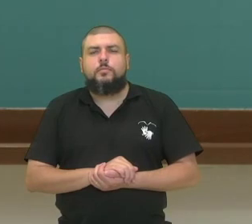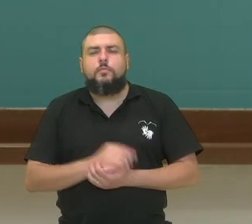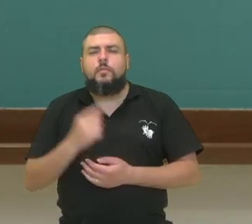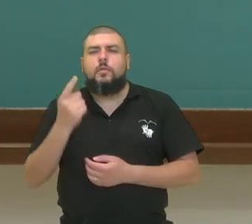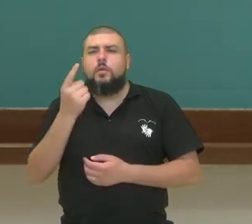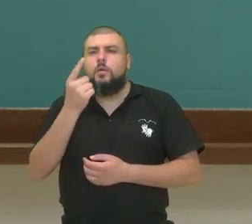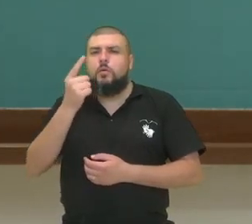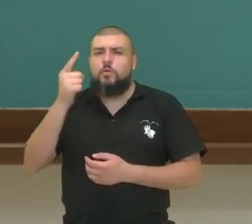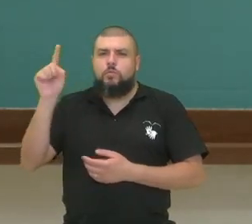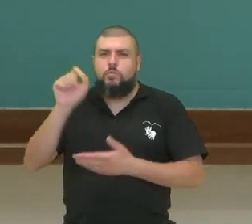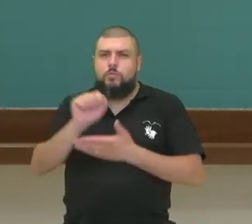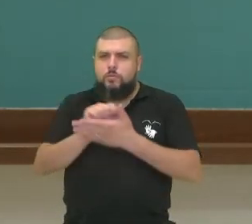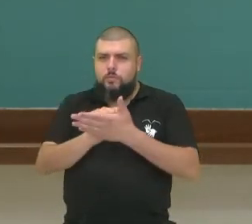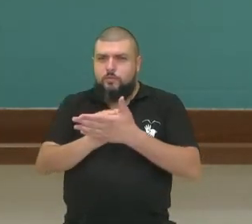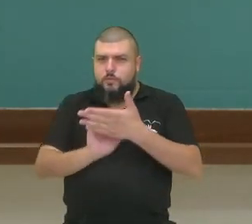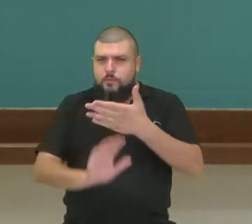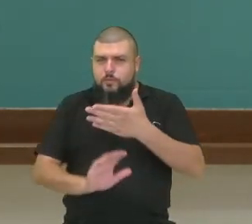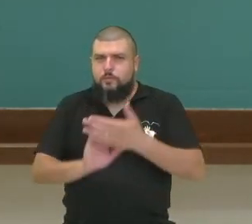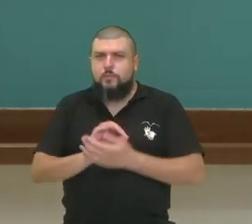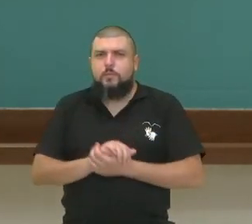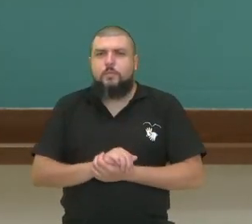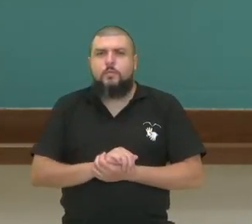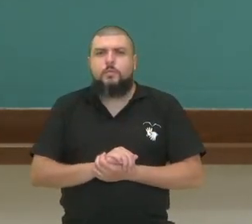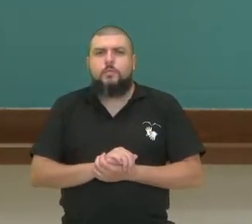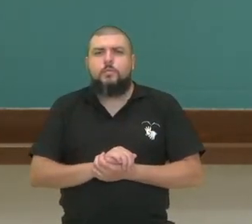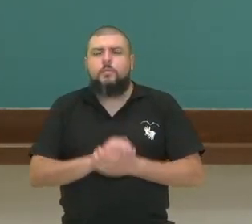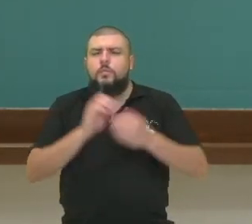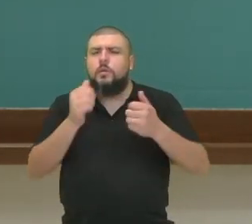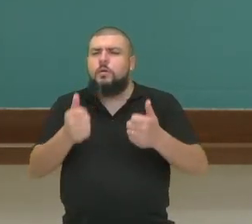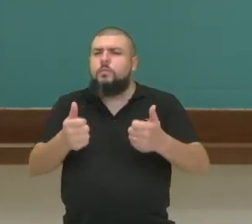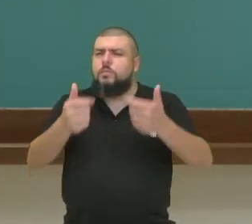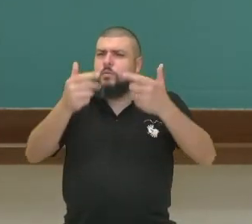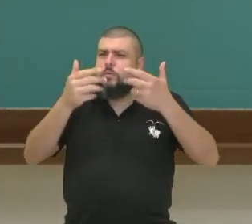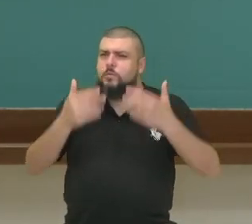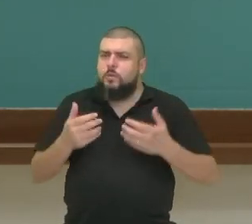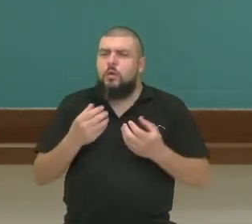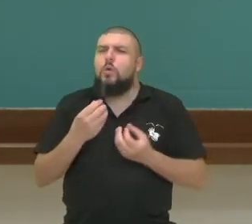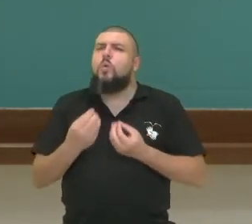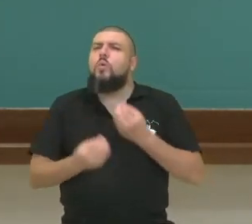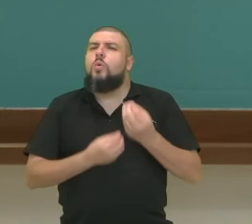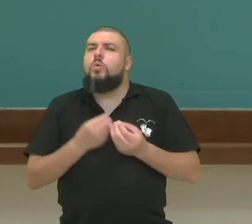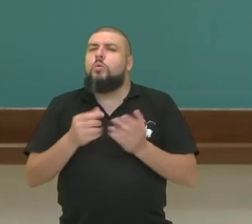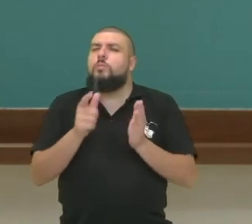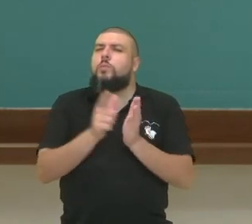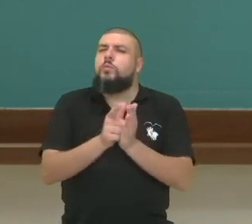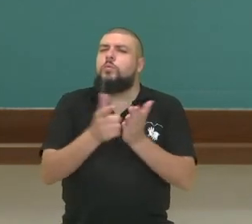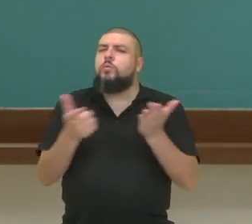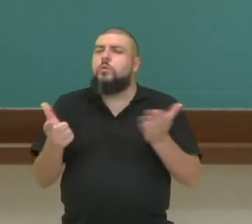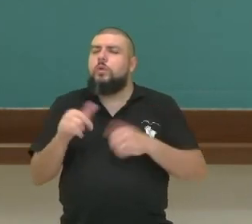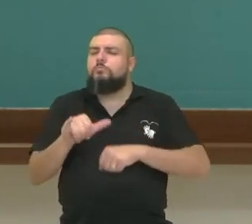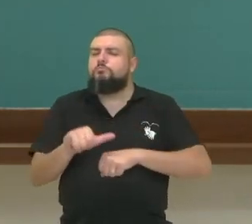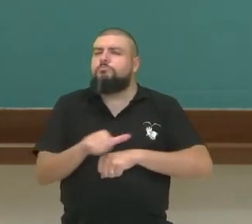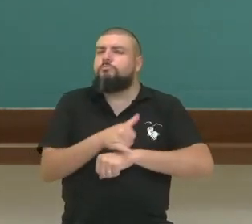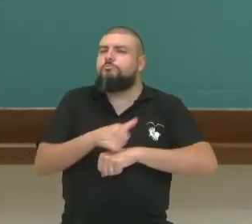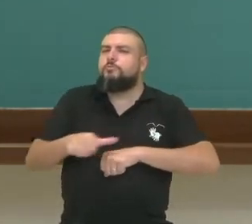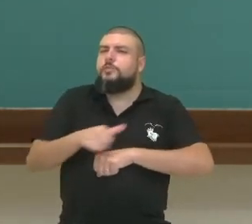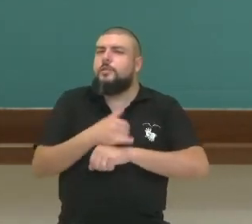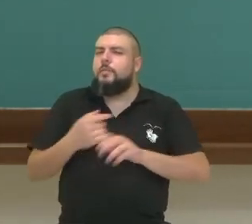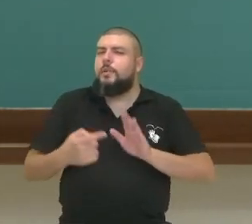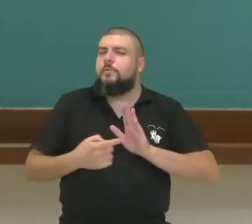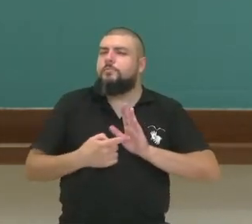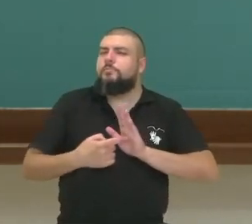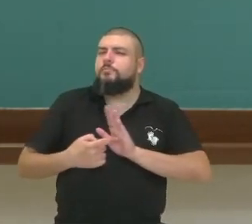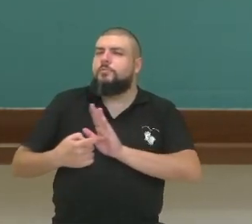da nossa aula de hoje. Explique quais estratégias usadas pelo jornalismo na crítica ao governo civil-militar estabelecido a partir